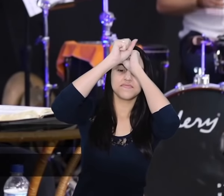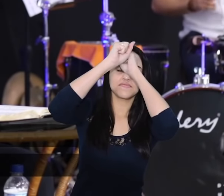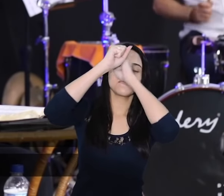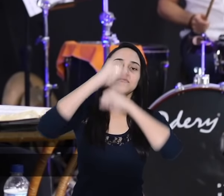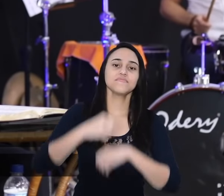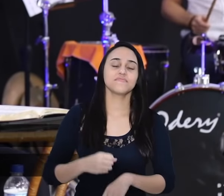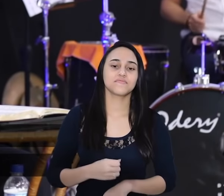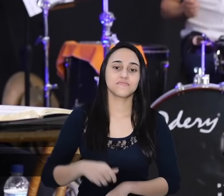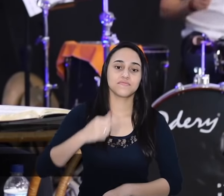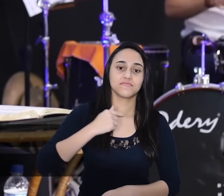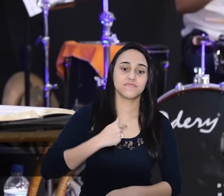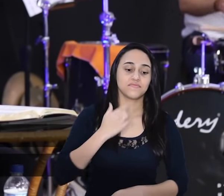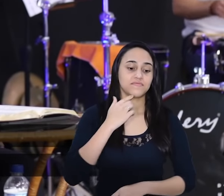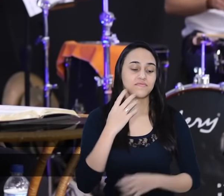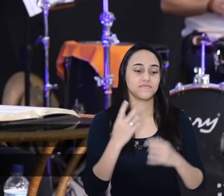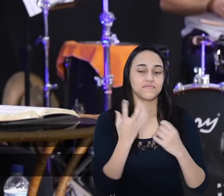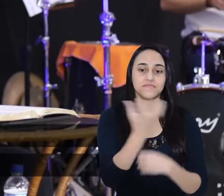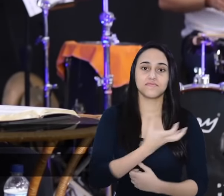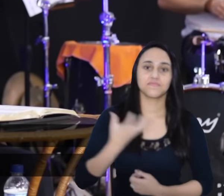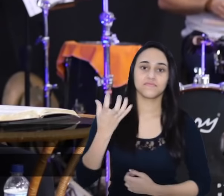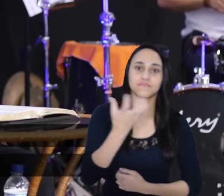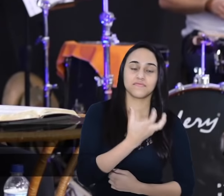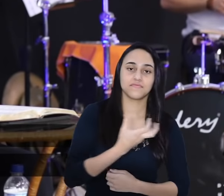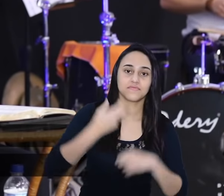lição. Eu queria ver